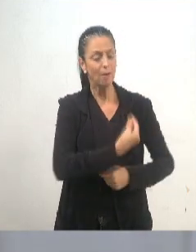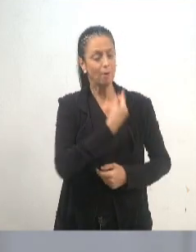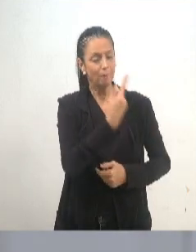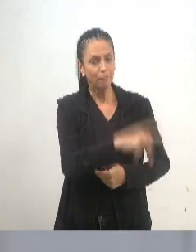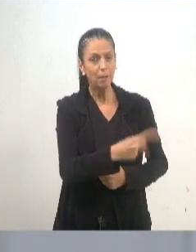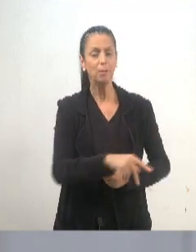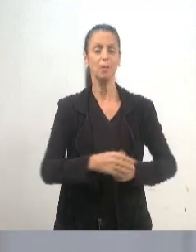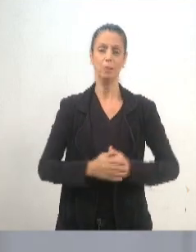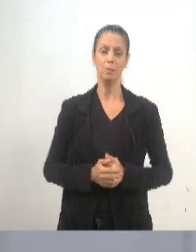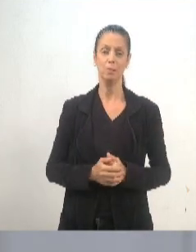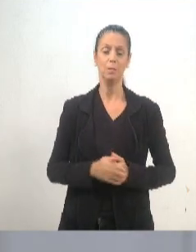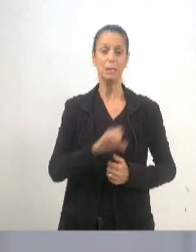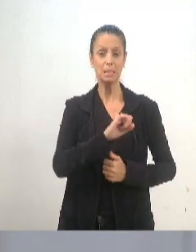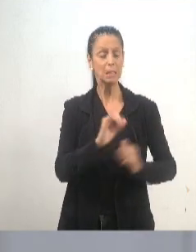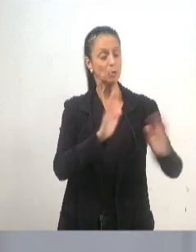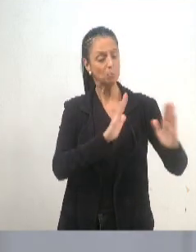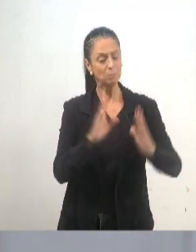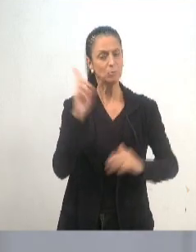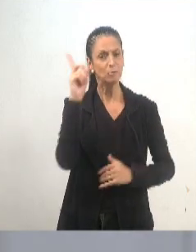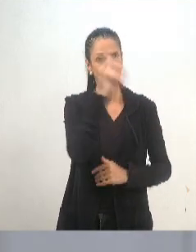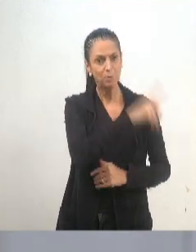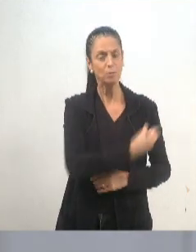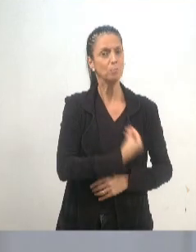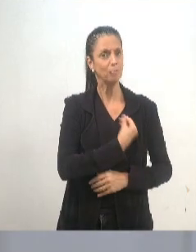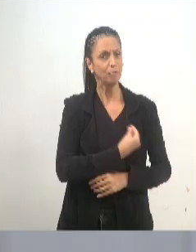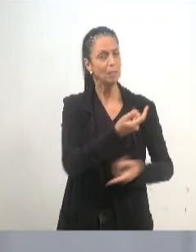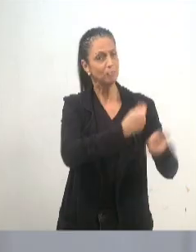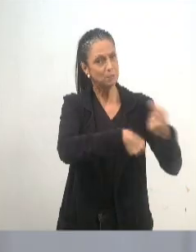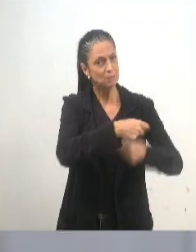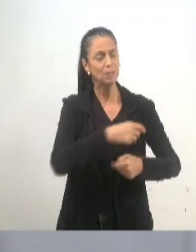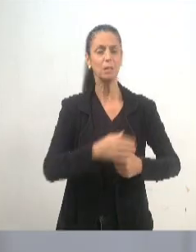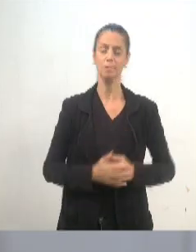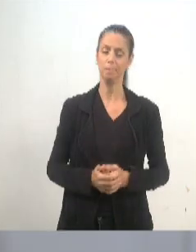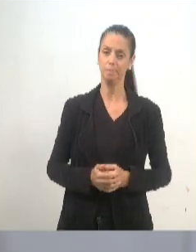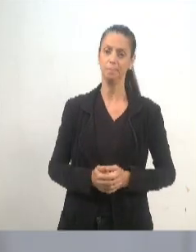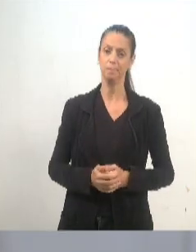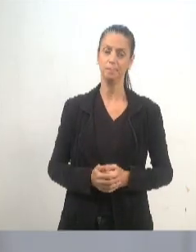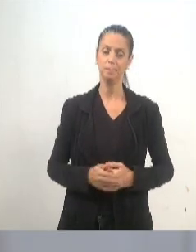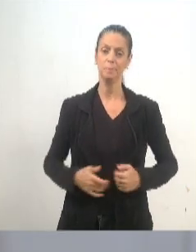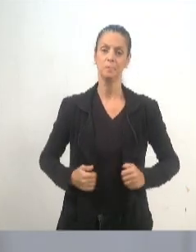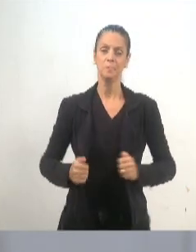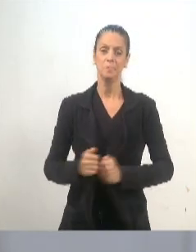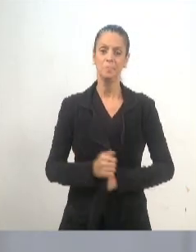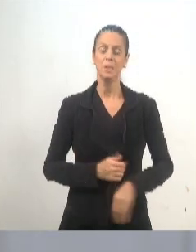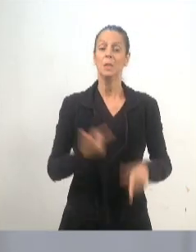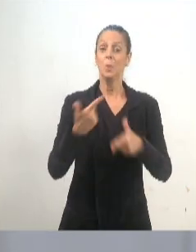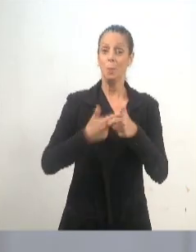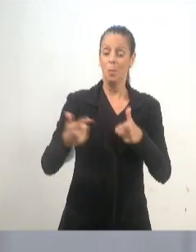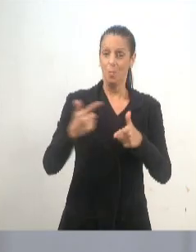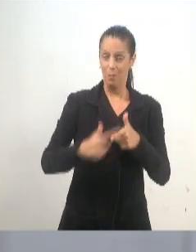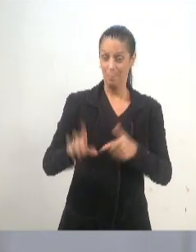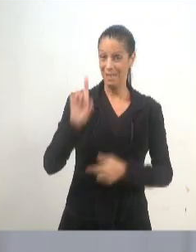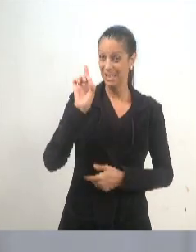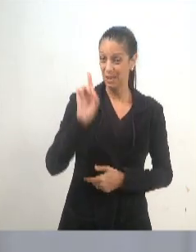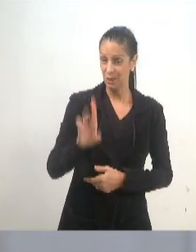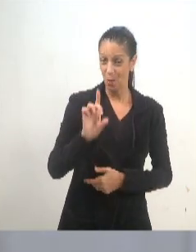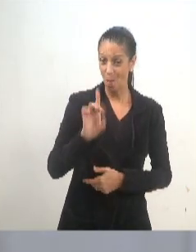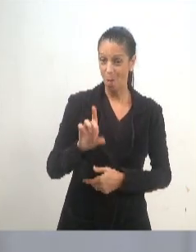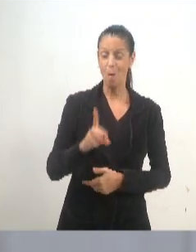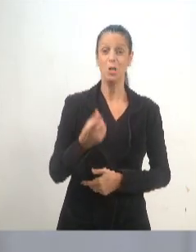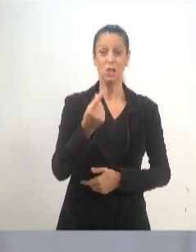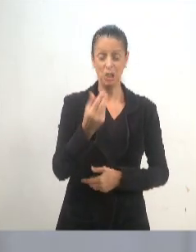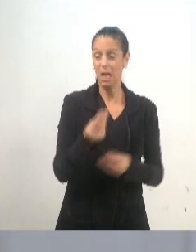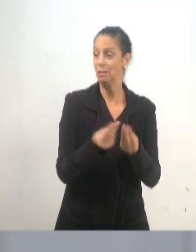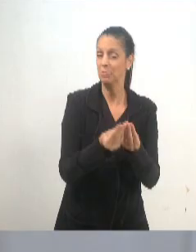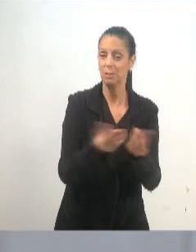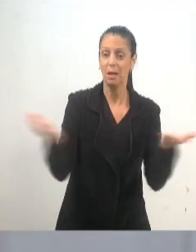enquanto estivessem na condição de indigência ou dificuldade? E eu vou além, senhores vereadores. O problema não reside somente em distribuir